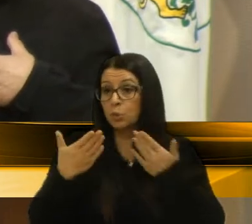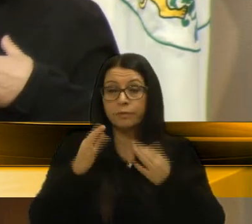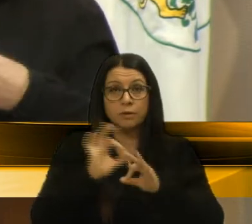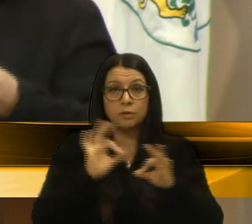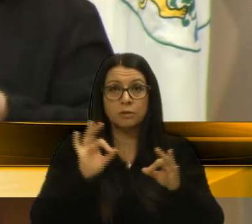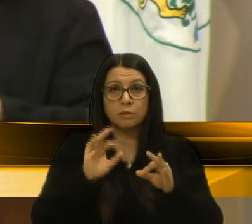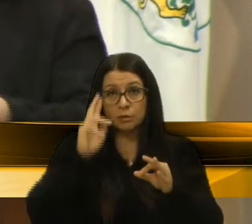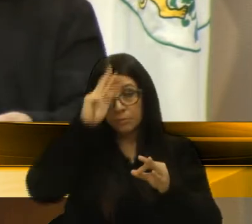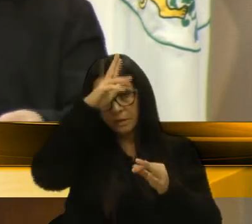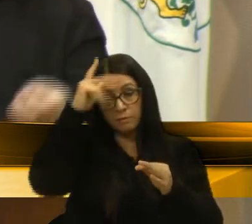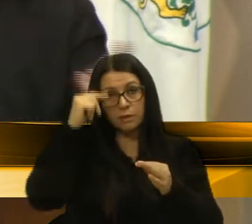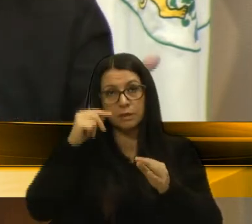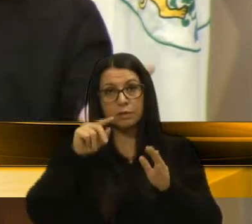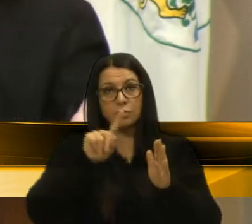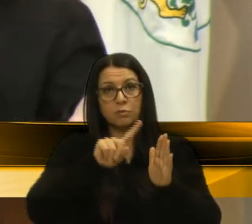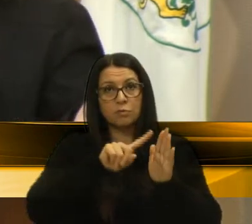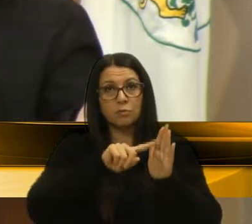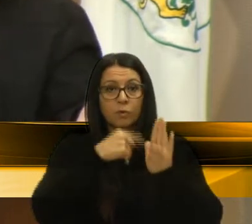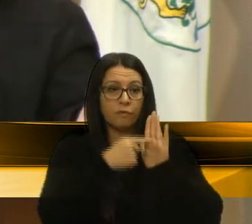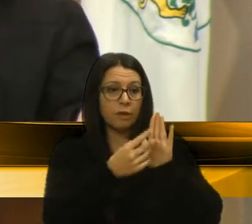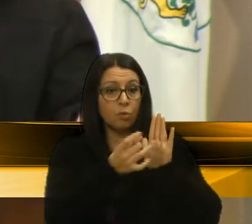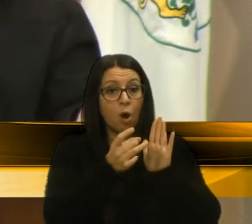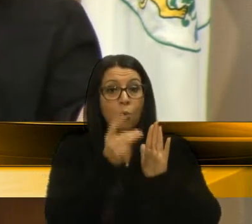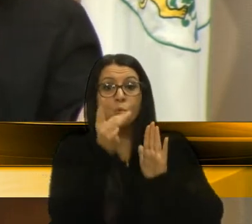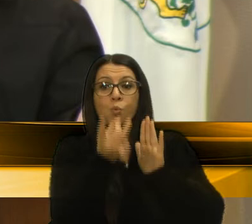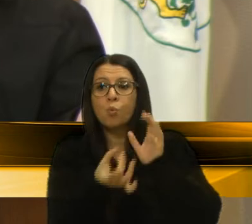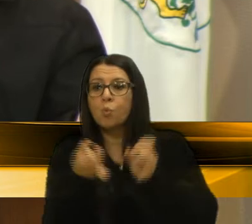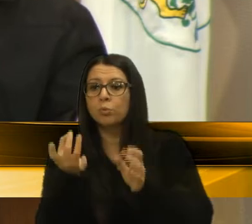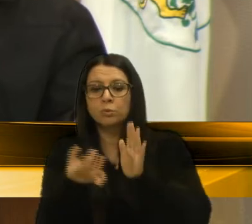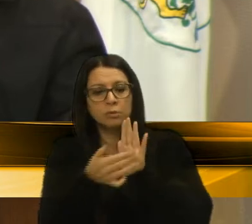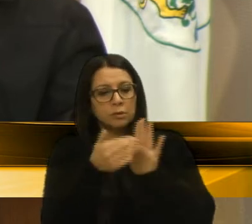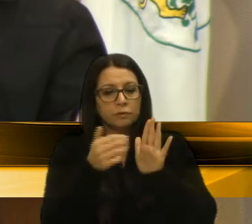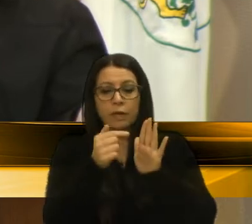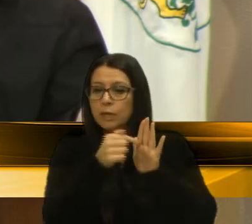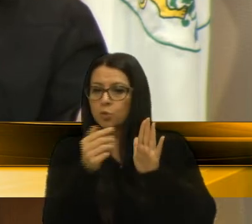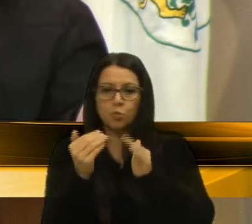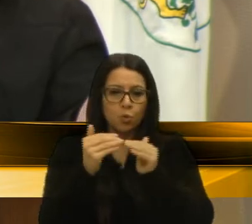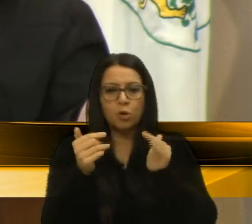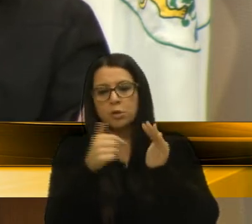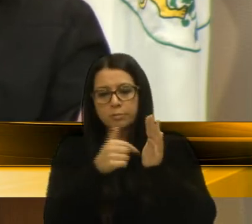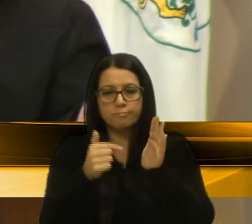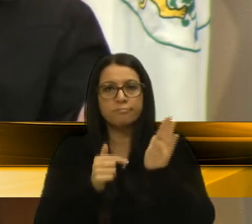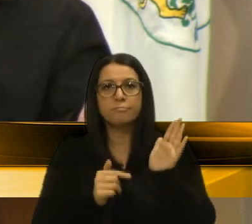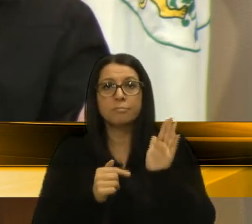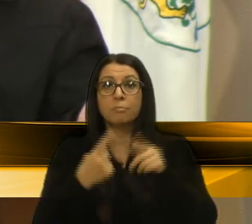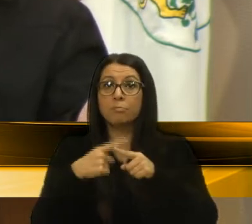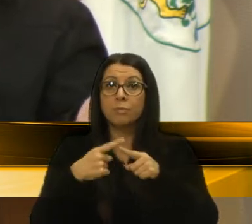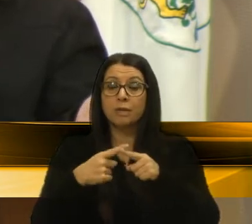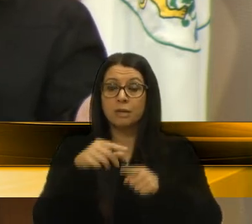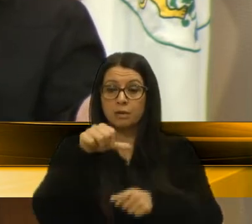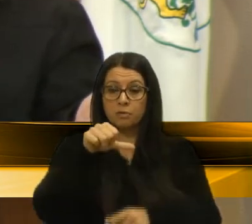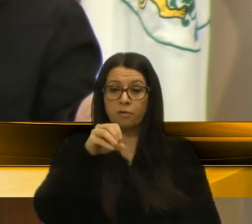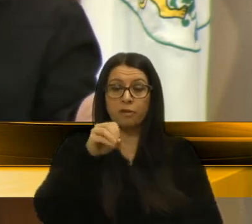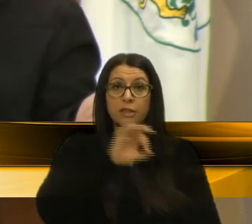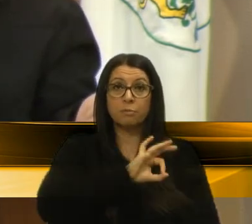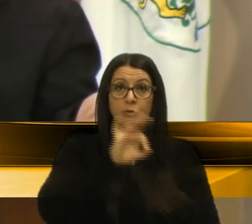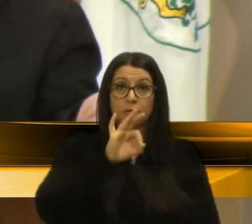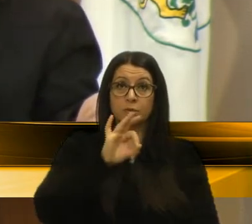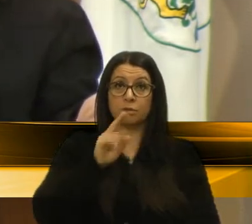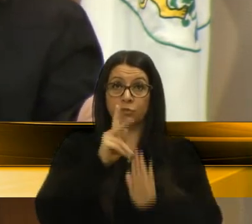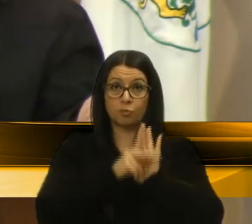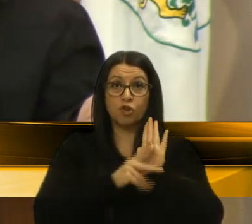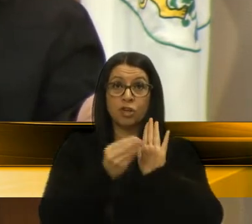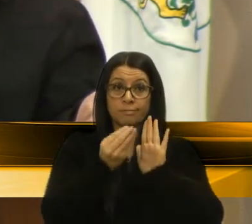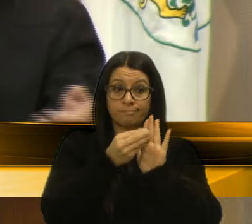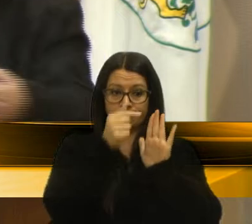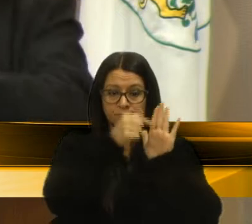prefeito ter apresentado o veto pontual, aquilo que ele discorda, né? Porque, em tese, 90% do projeto que está